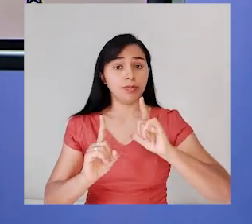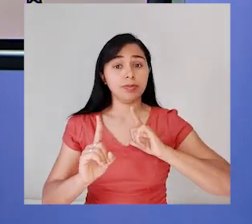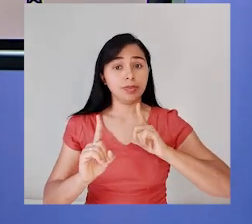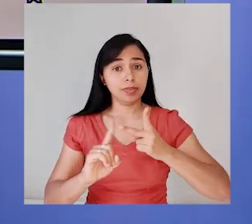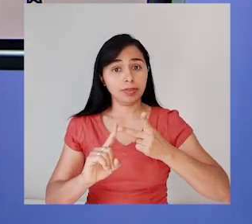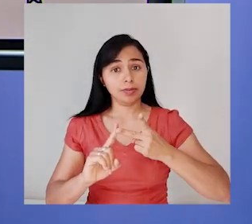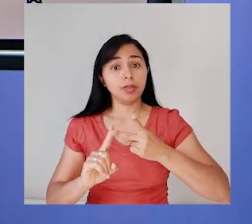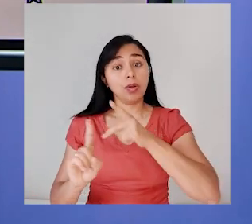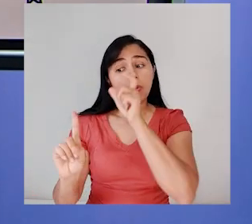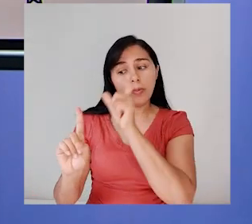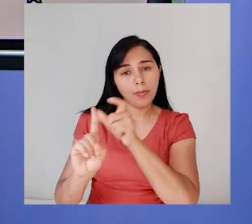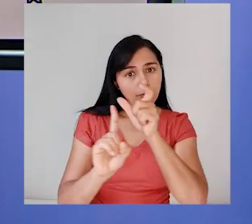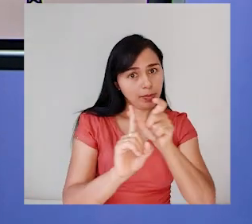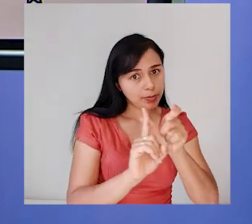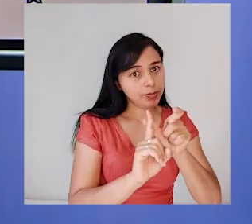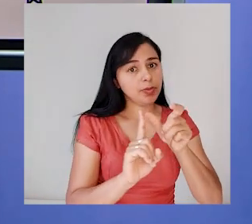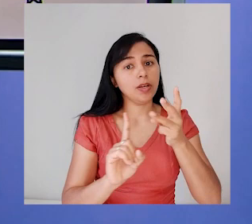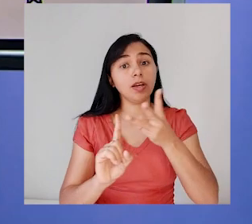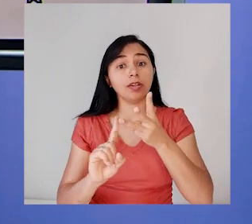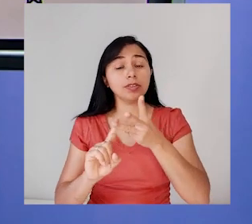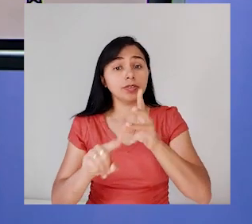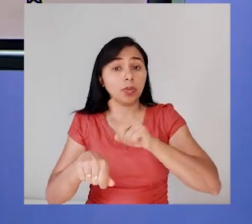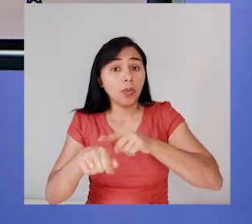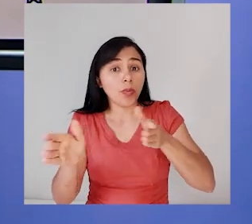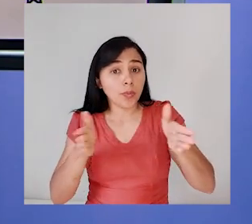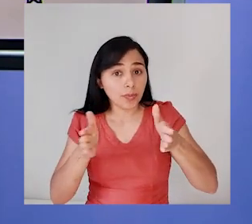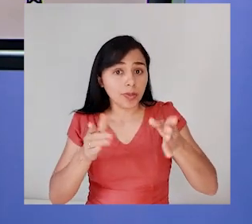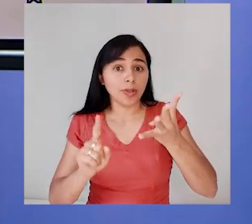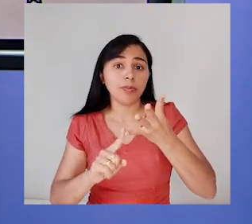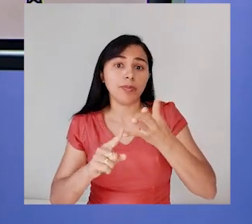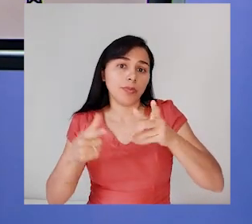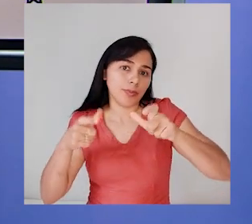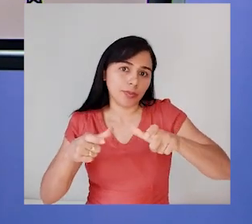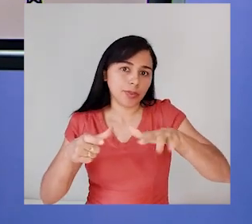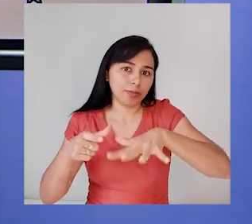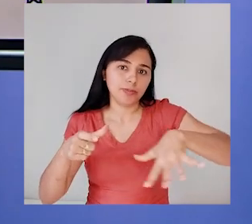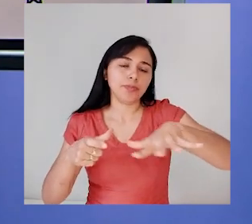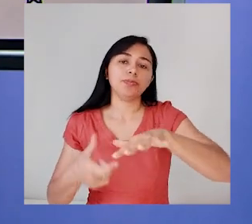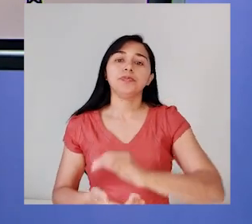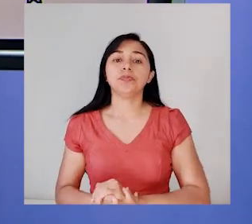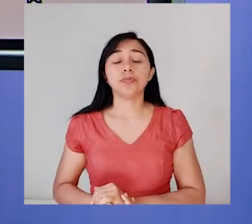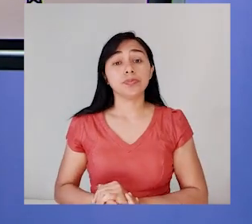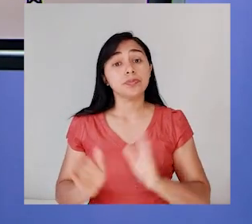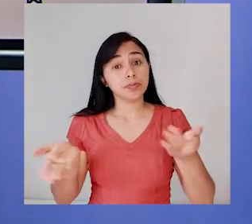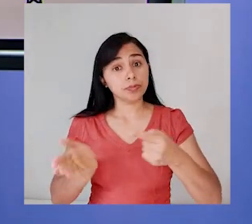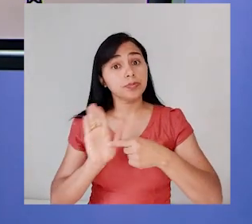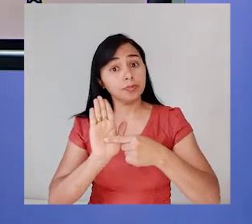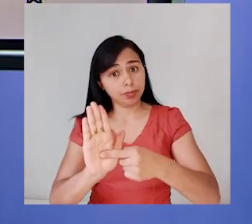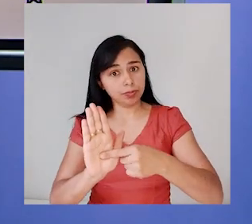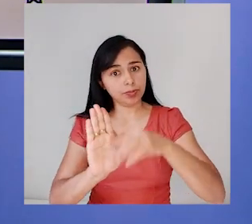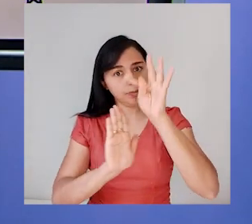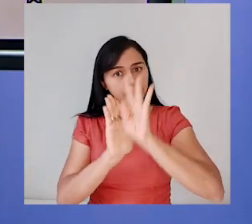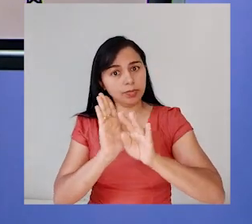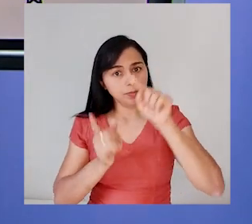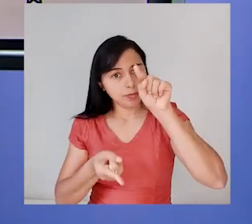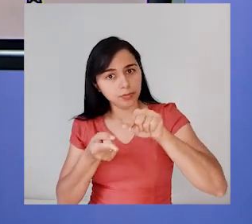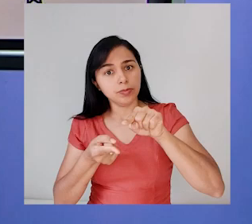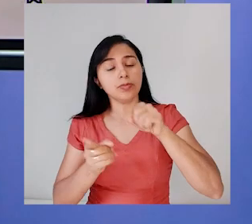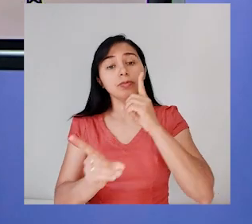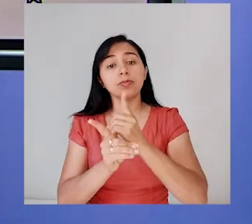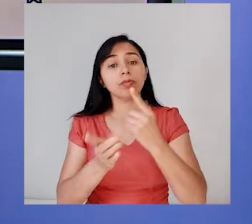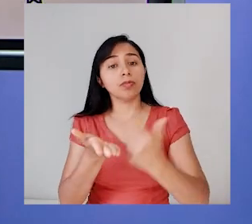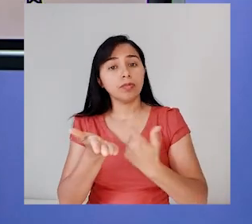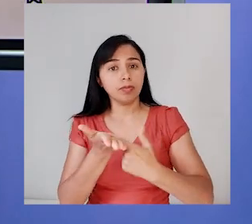um exemplo que é um trechinho do livro O Uruguai, de Basílio da Gama, e ele é um